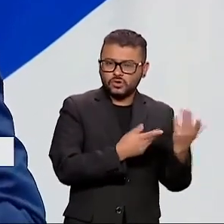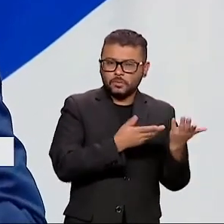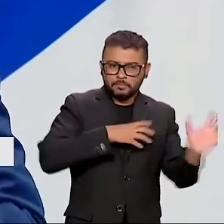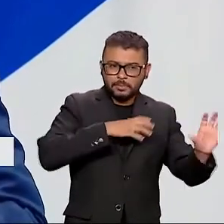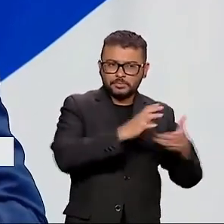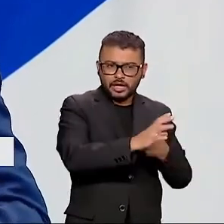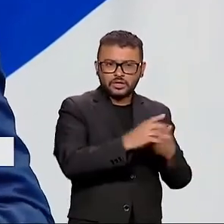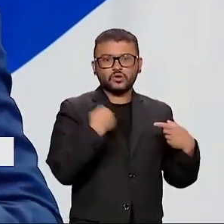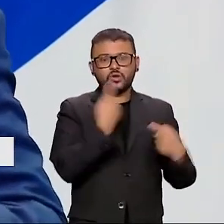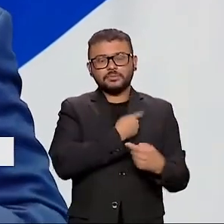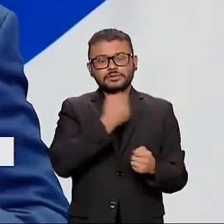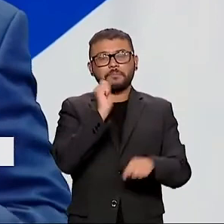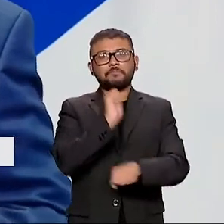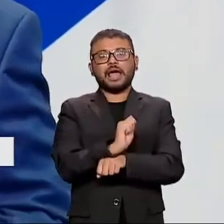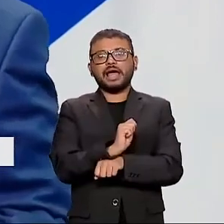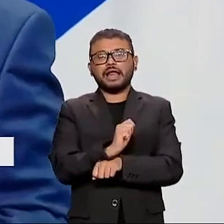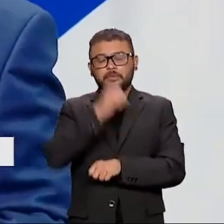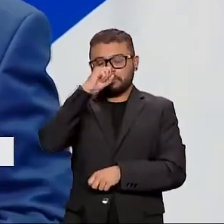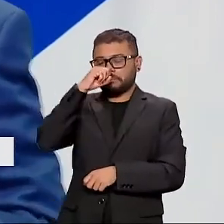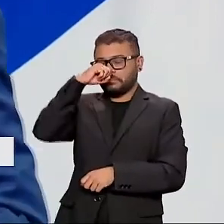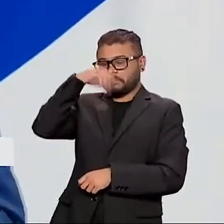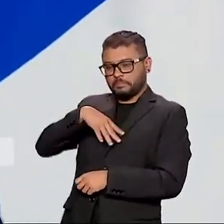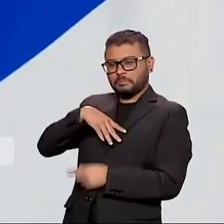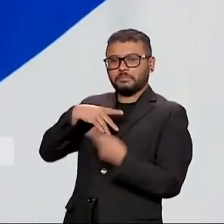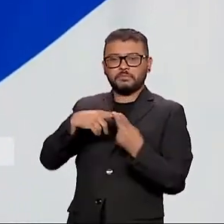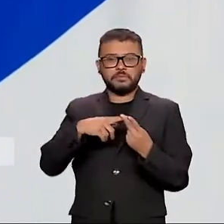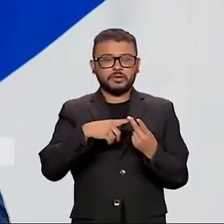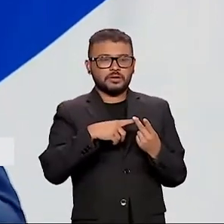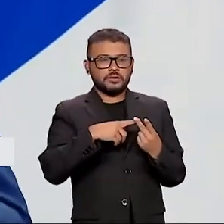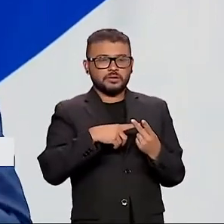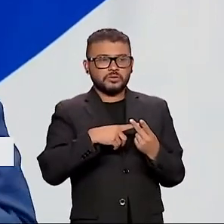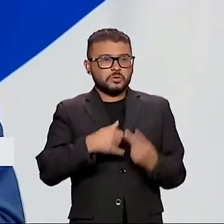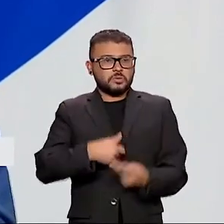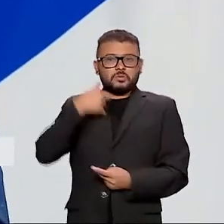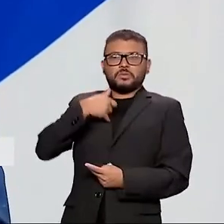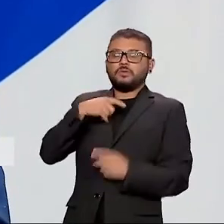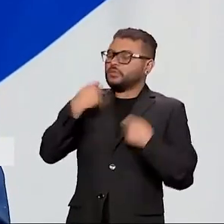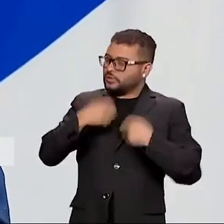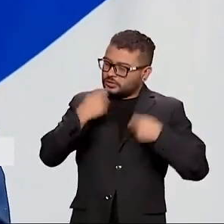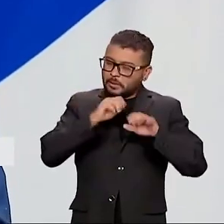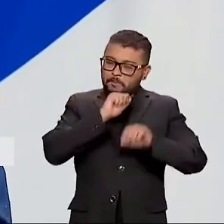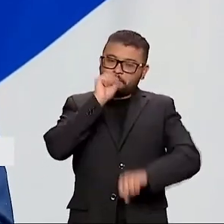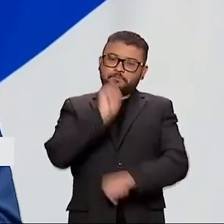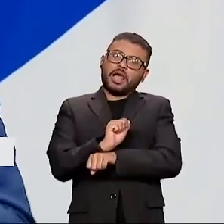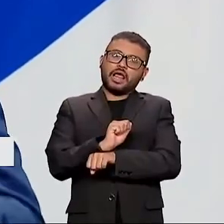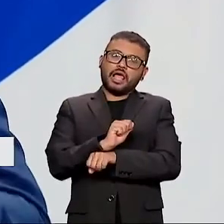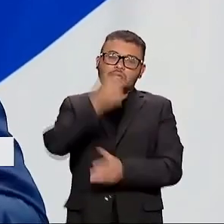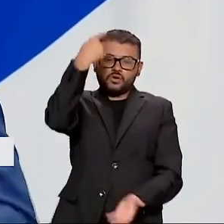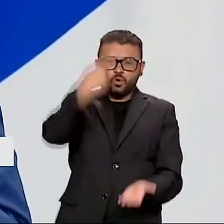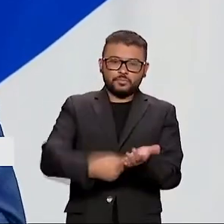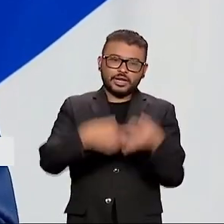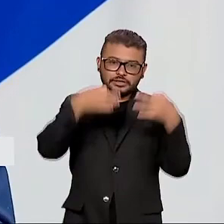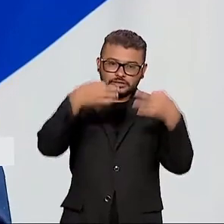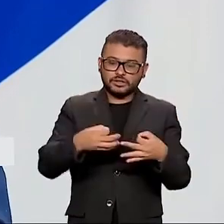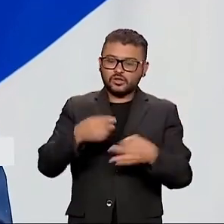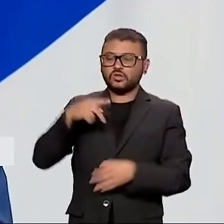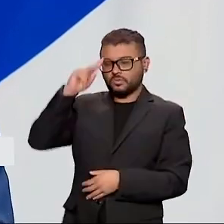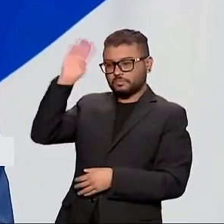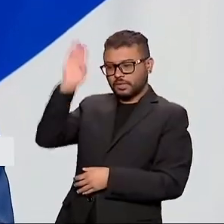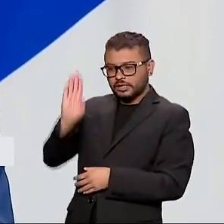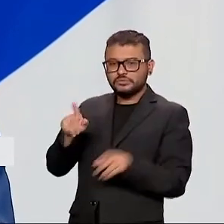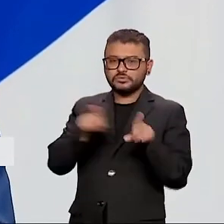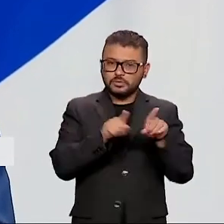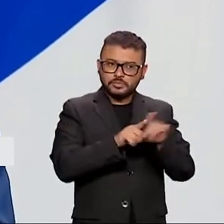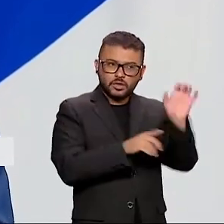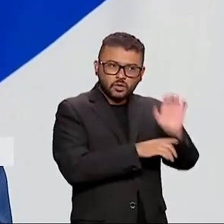coloque um pouco da arrogância de lado e a gente tente colocar o bom senso para a gente negociar. Isso vale para nós e vale para